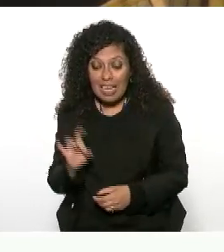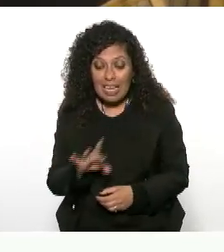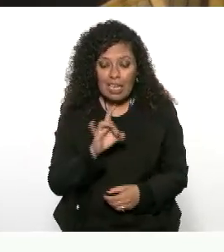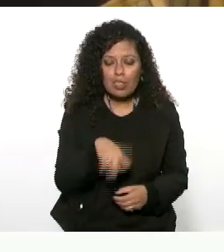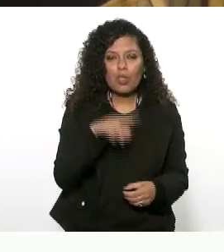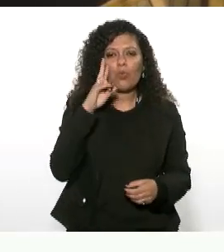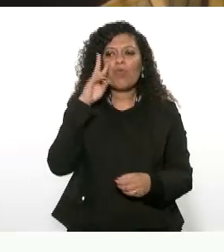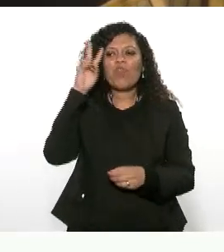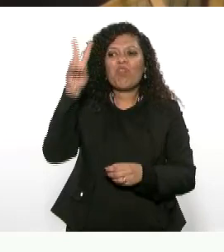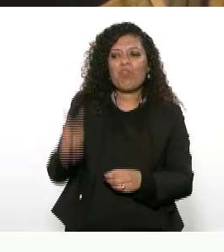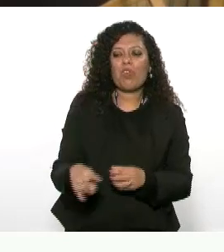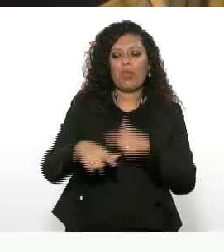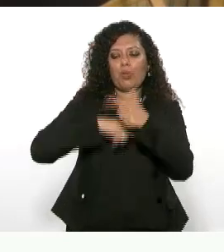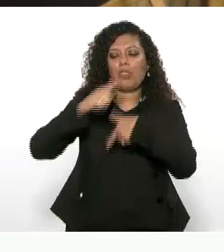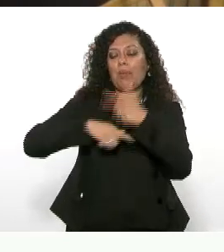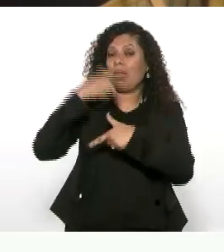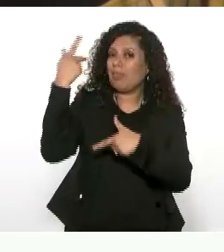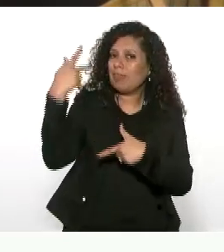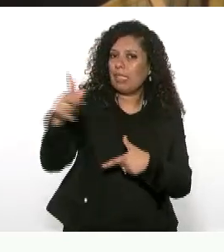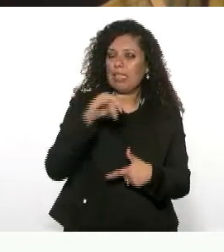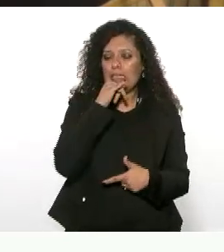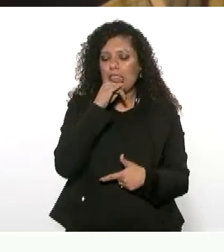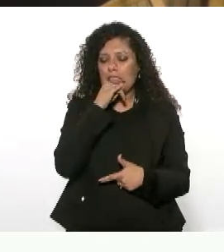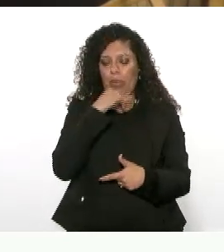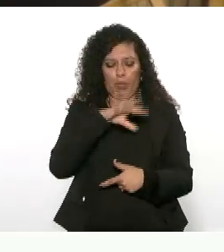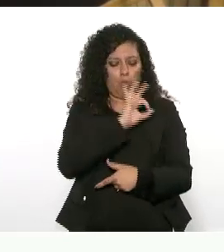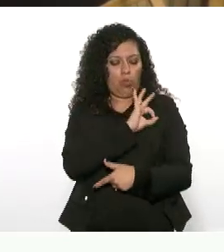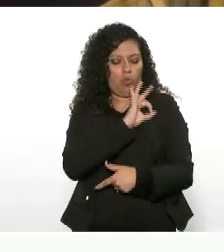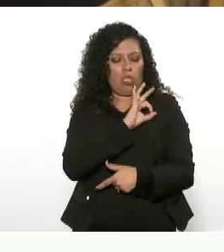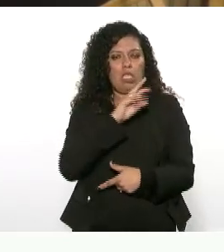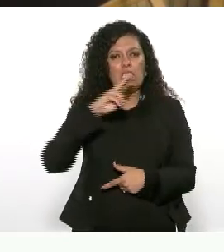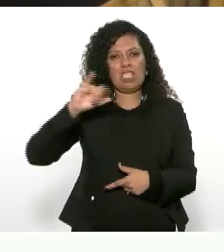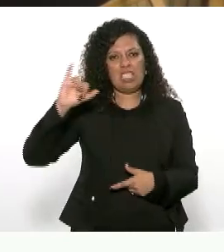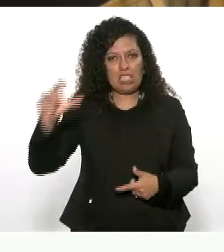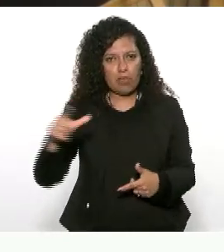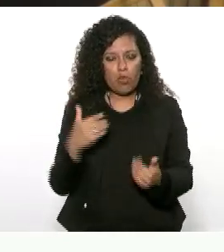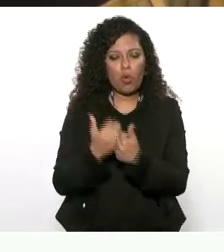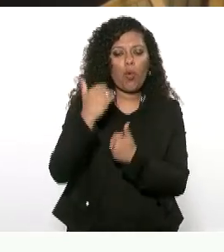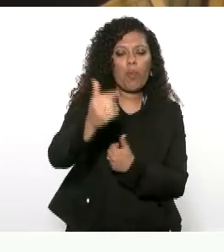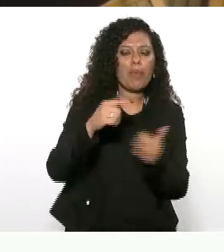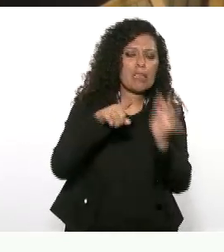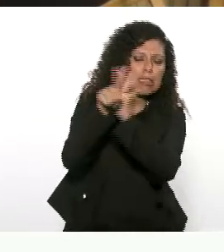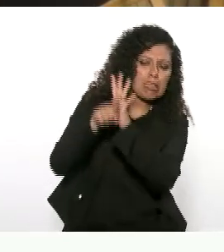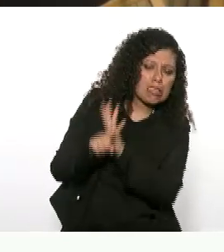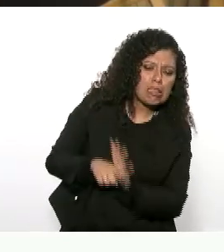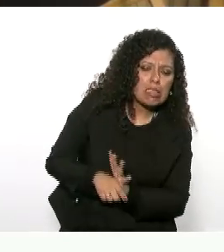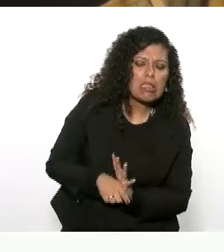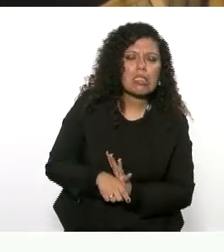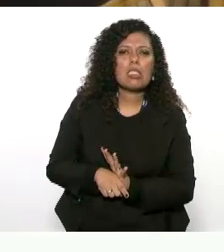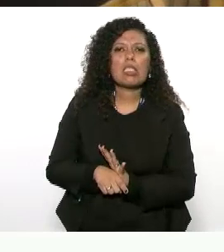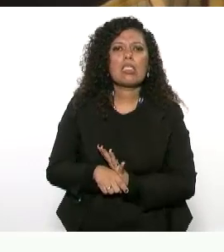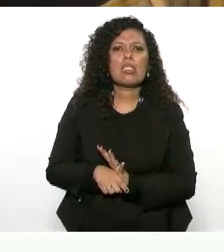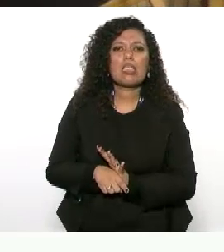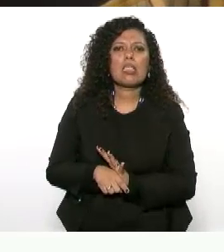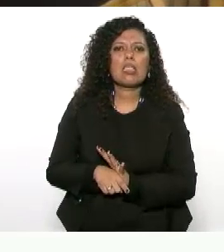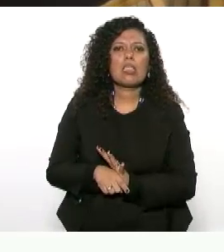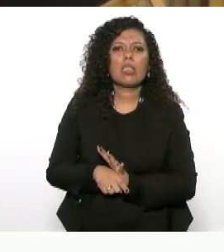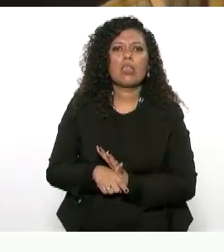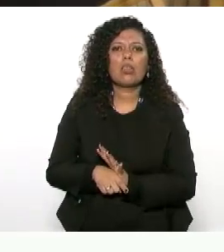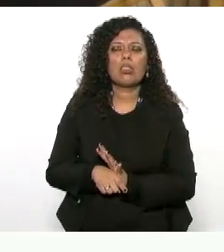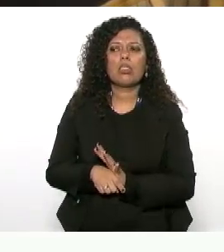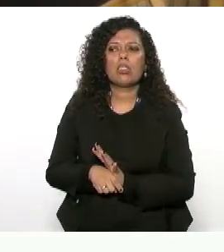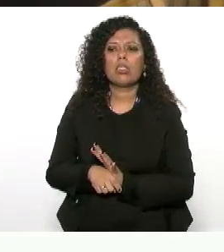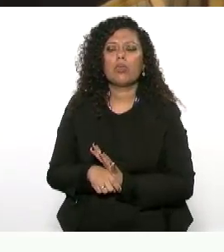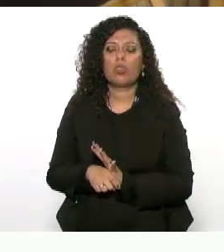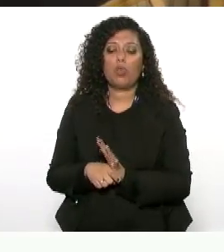pela atividade que presta. Por exemplo, a Polícia Civil passa a ser avaliada pela quantidade de crimes